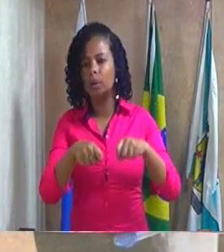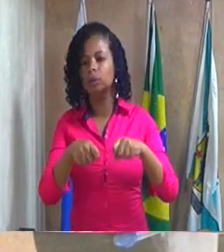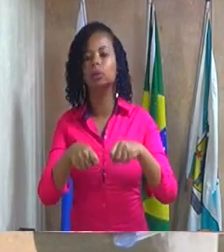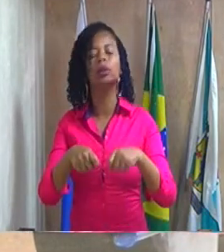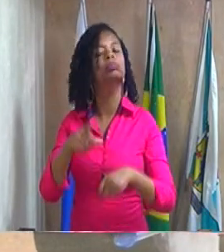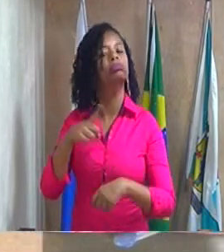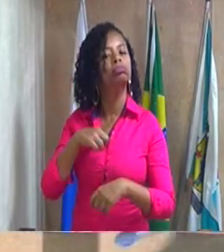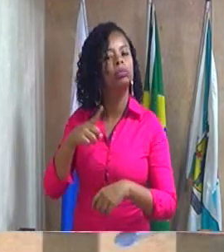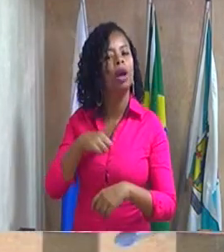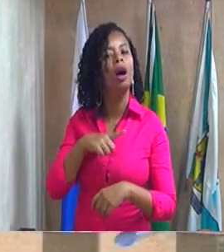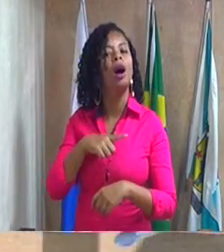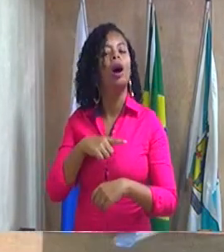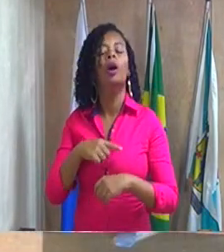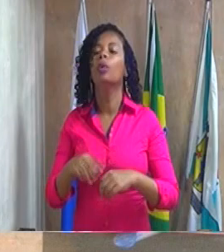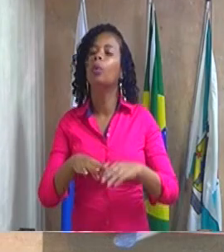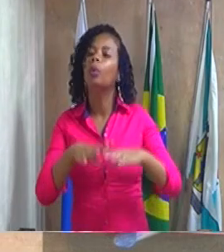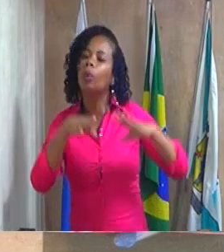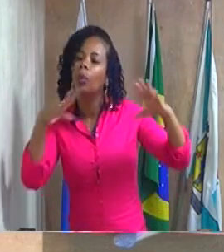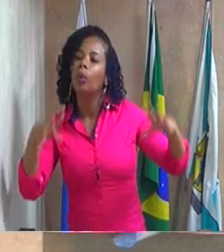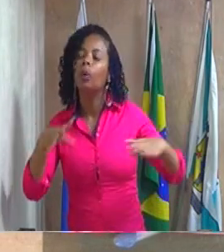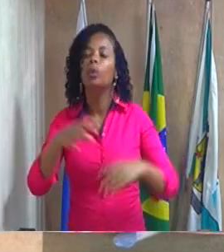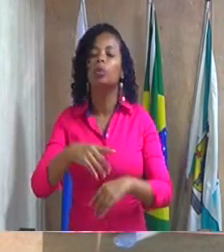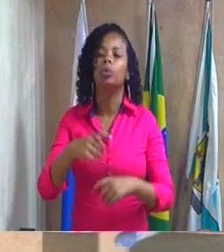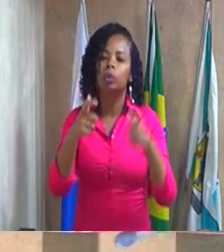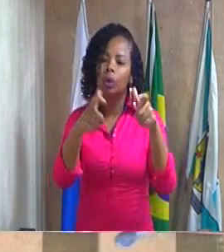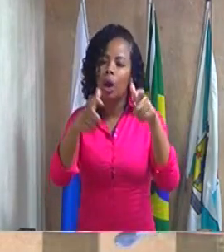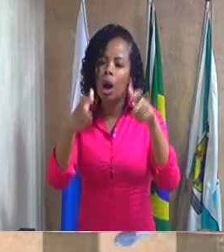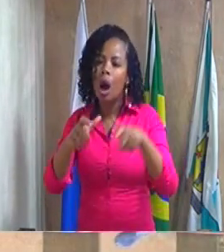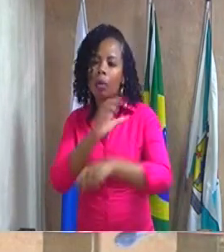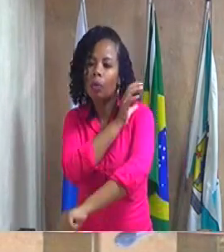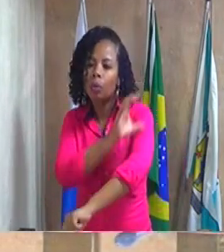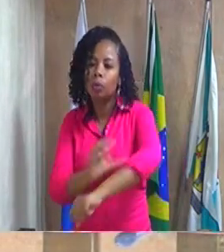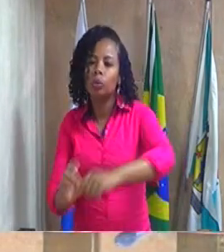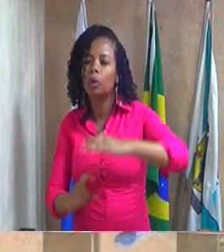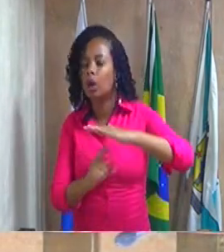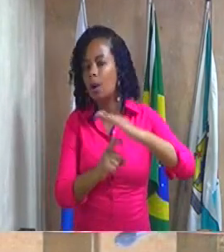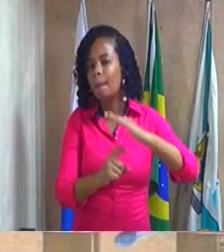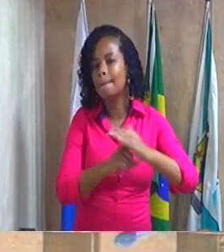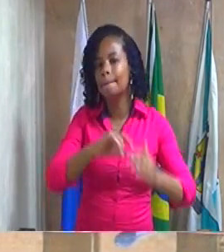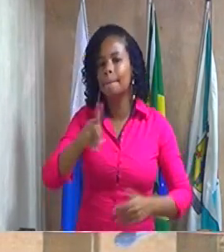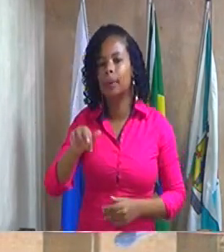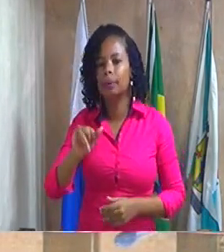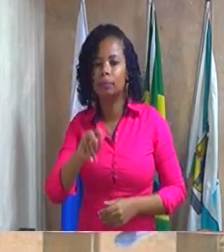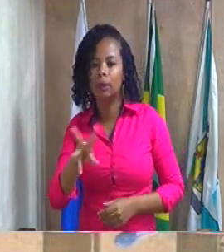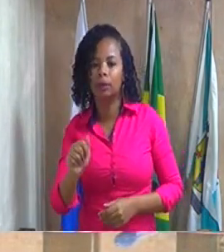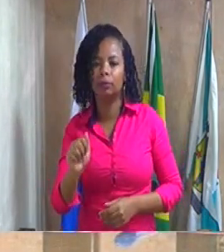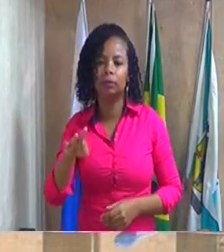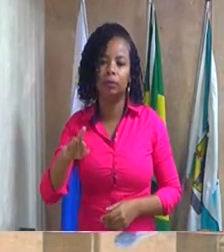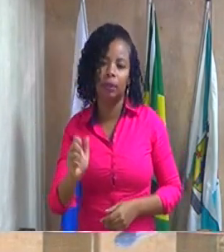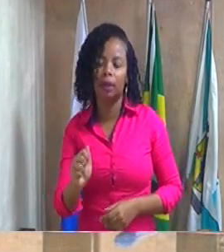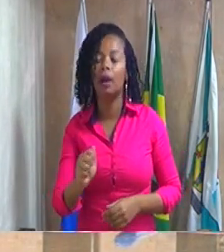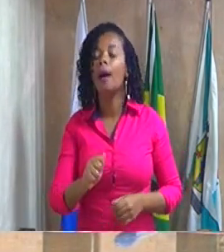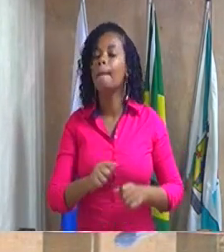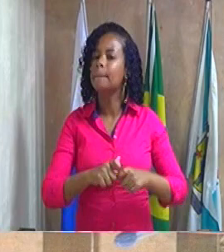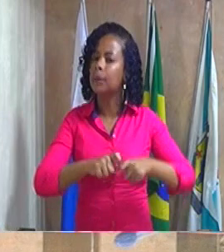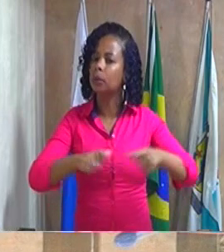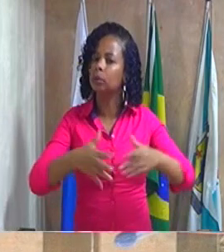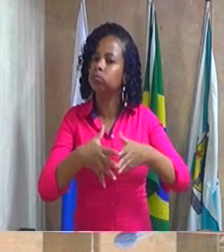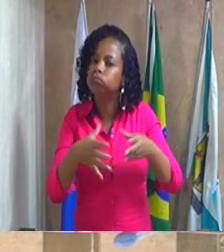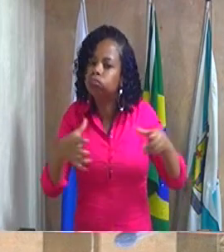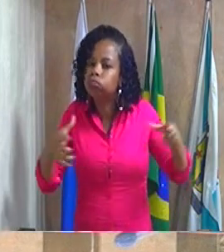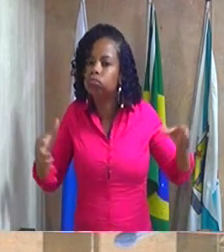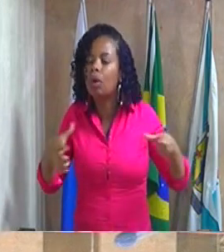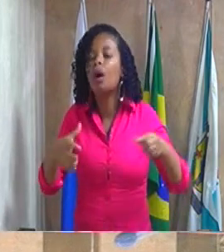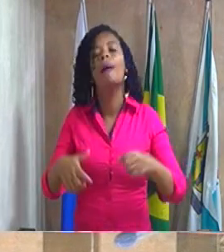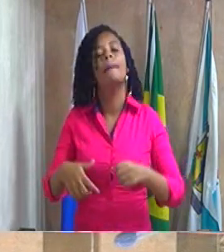instalação da lona cultural em Jardim Primavera, segundo distrito deste município, a fim de ampliar as opções de